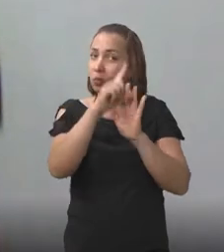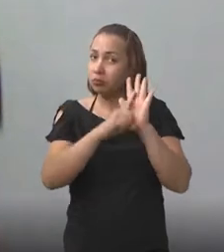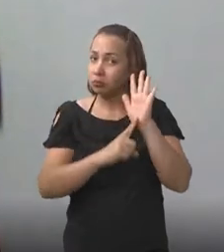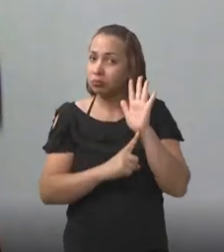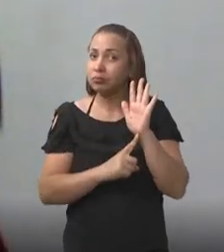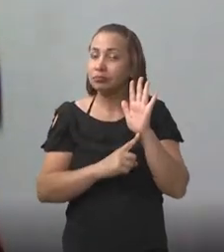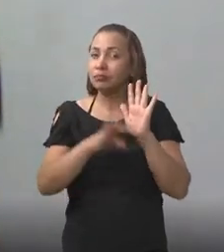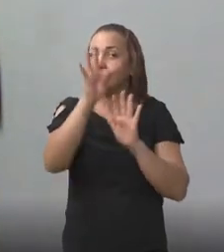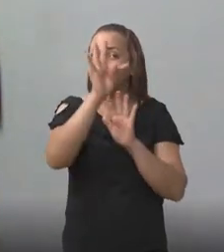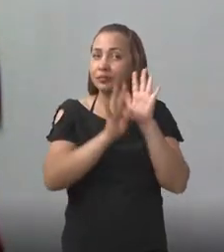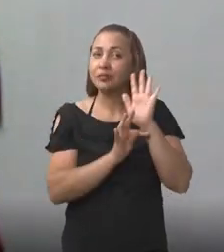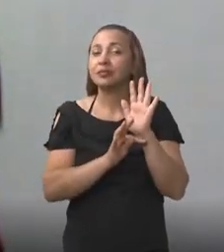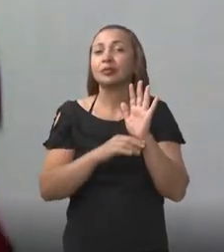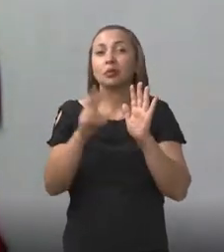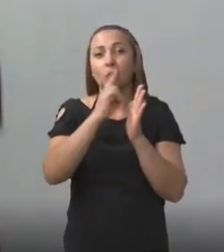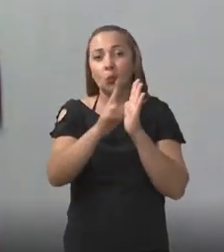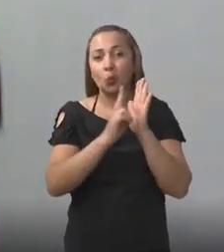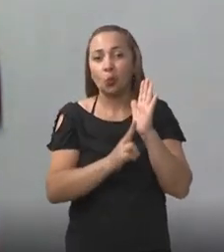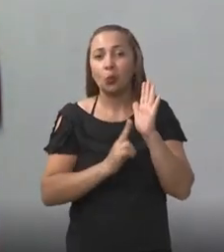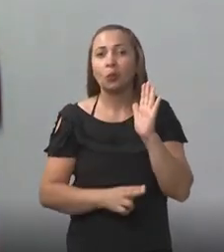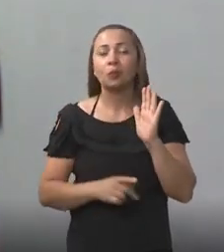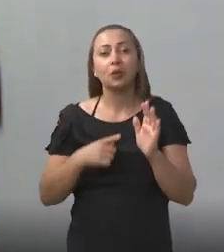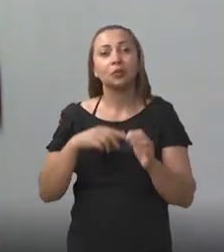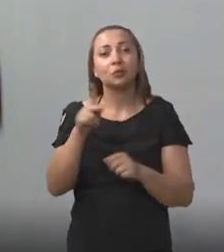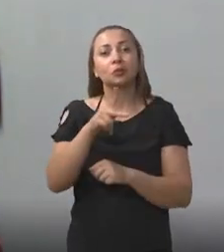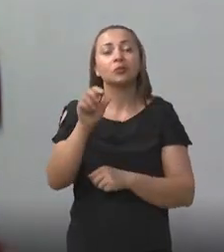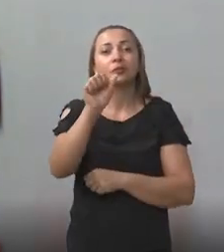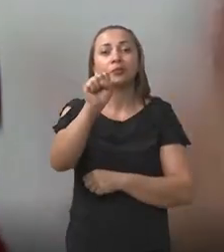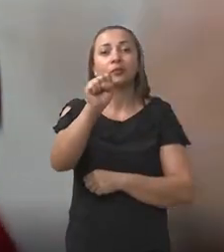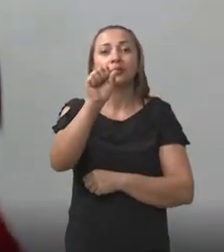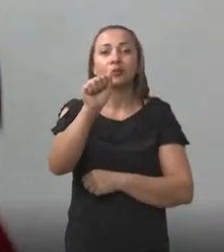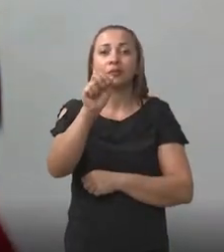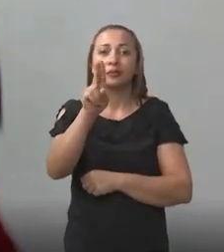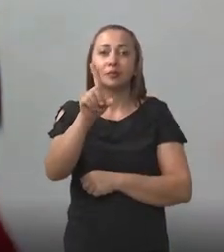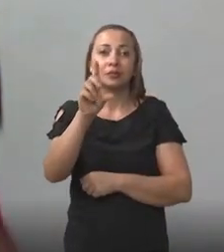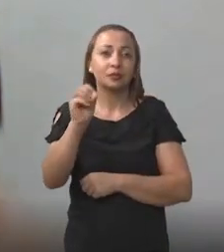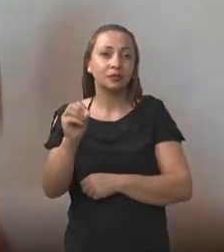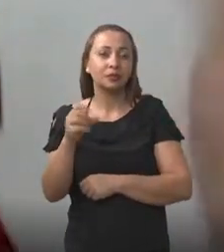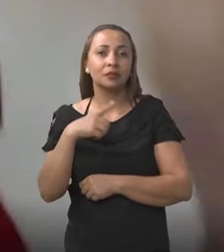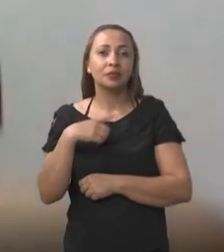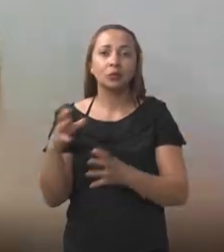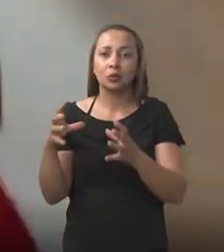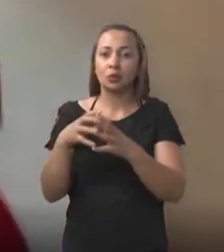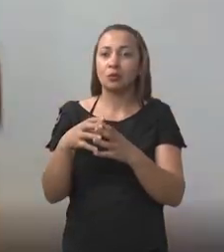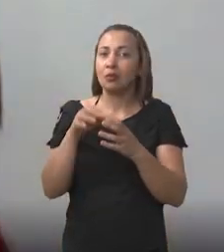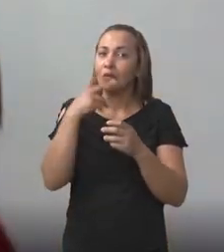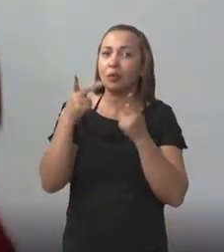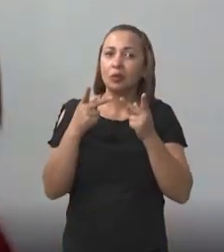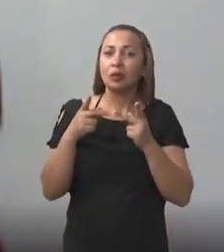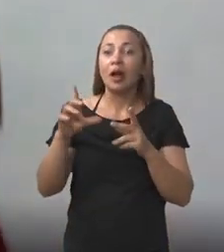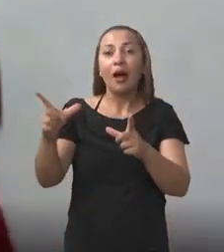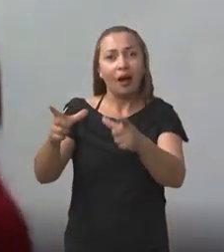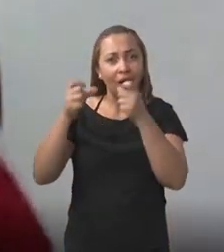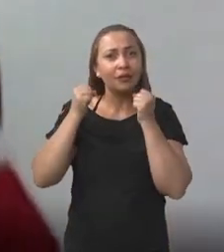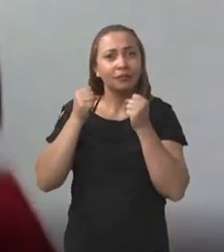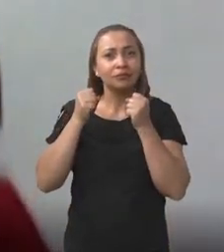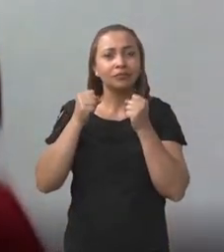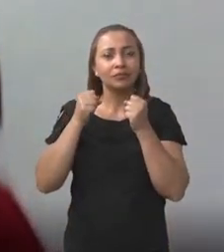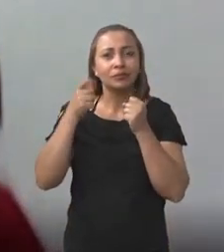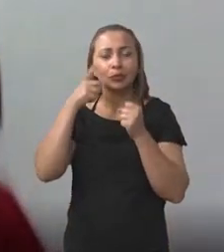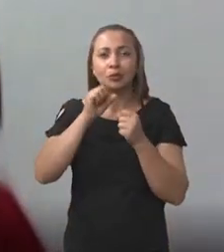a lista dos premiados com destaque, era o professor Saulo, que colocou no grupo lá que a gente tem. Aí eu